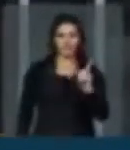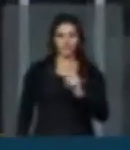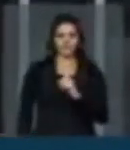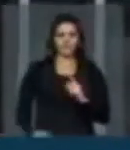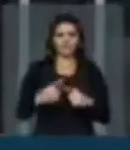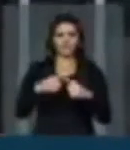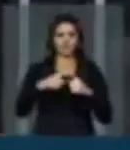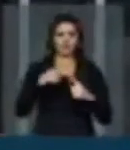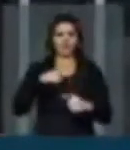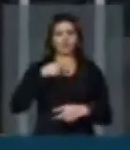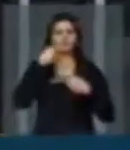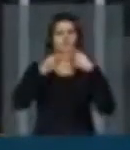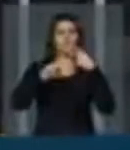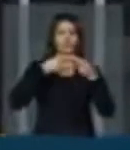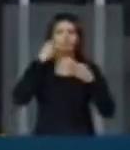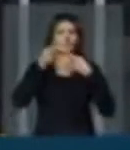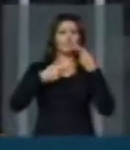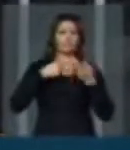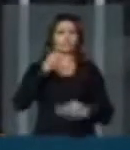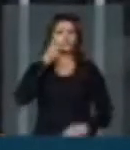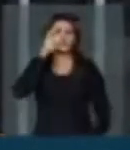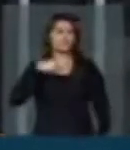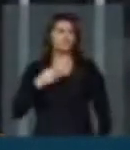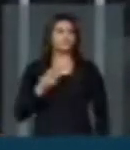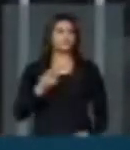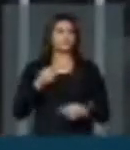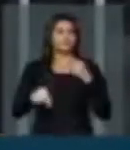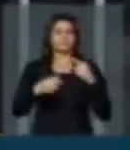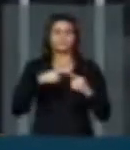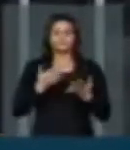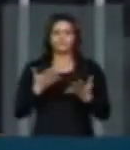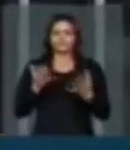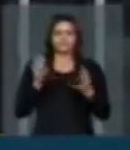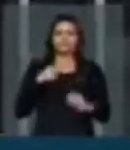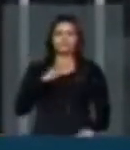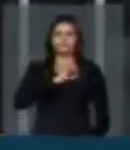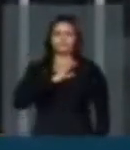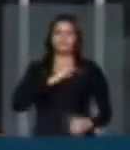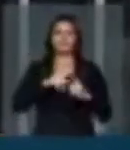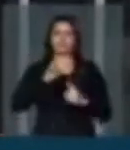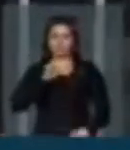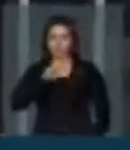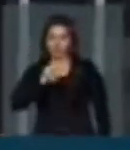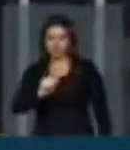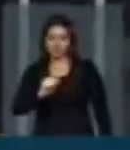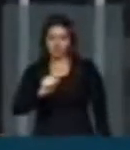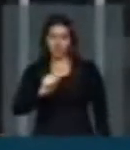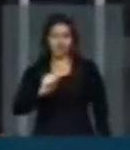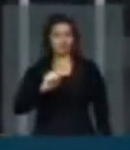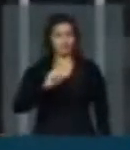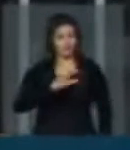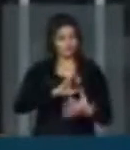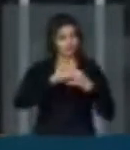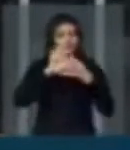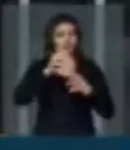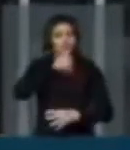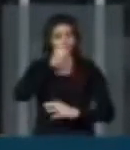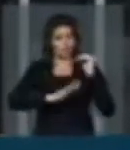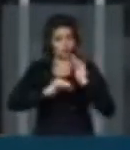resto é conversa e interesse contrariado, pois em nenhum lugar existe democracia sem a liberdade de imprensa. Fecha